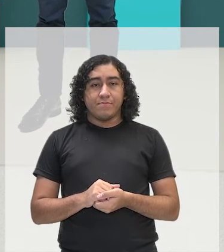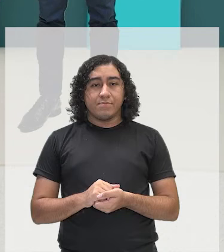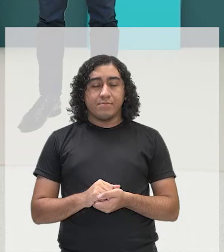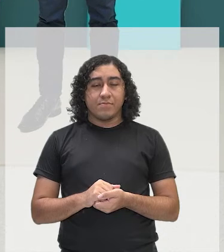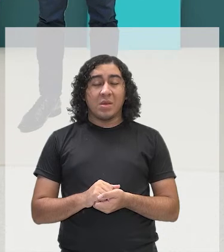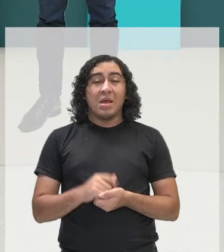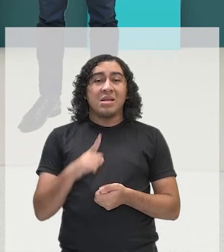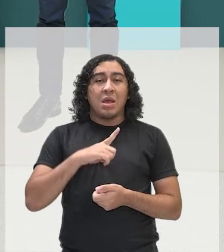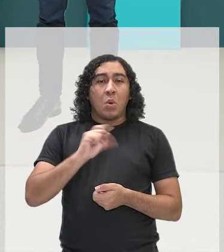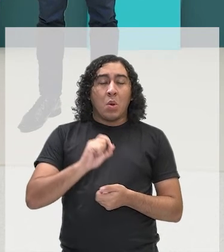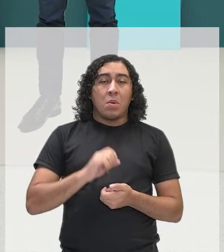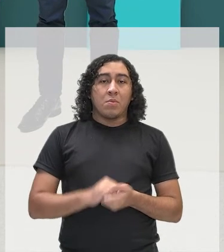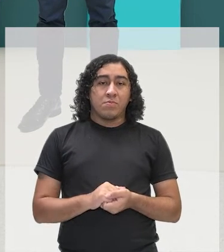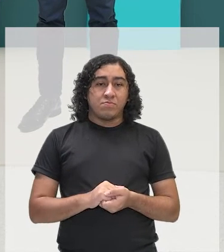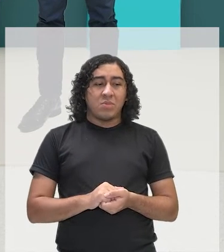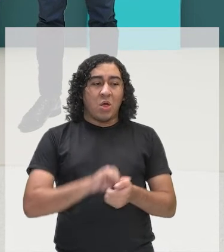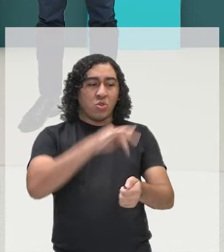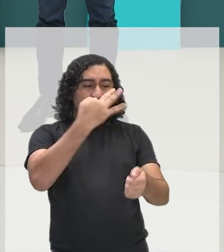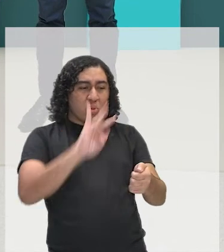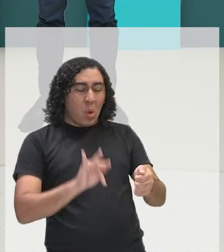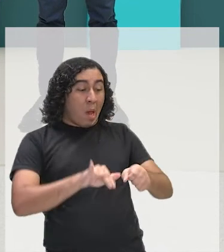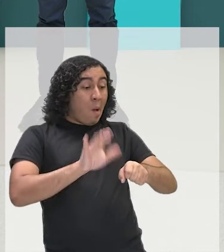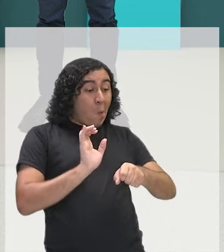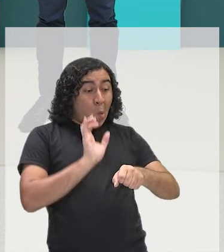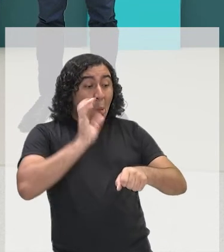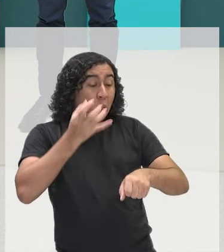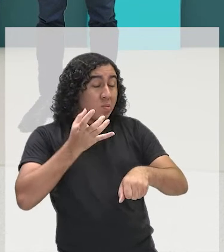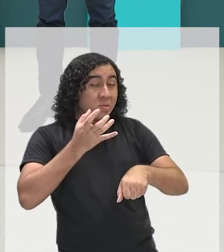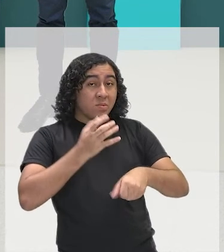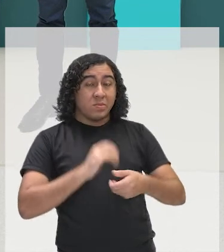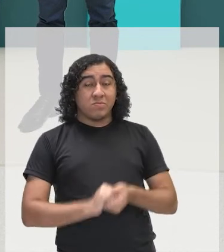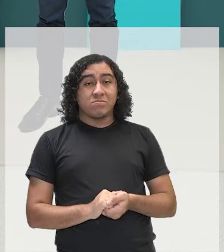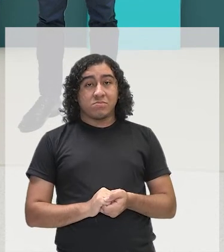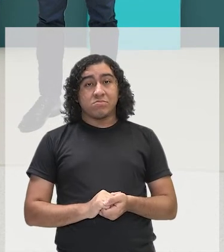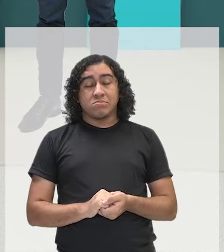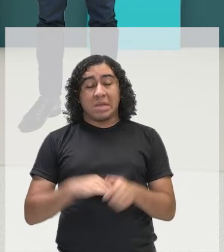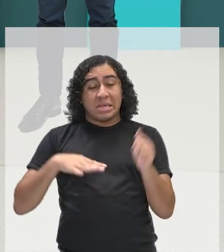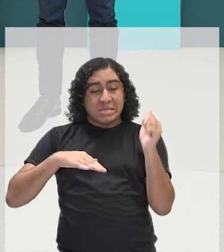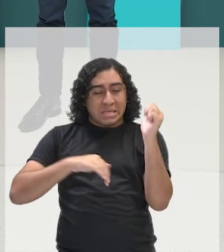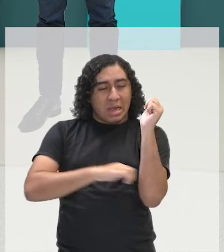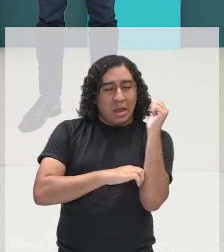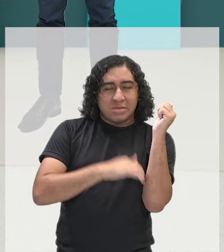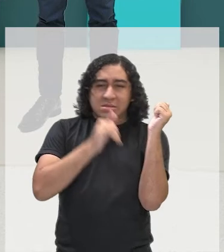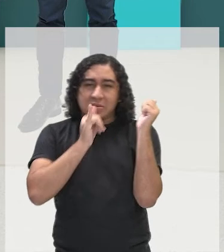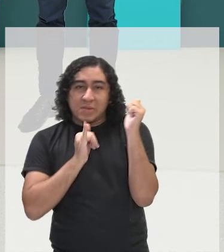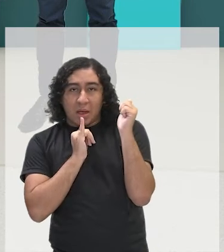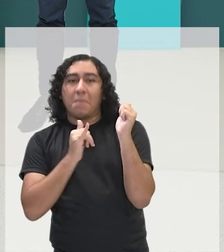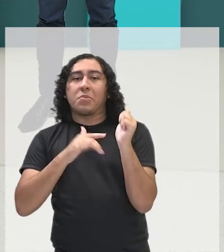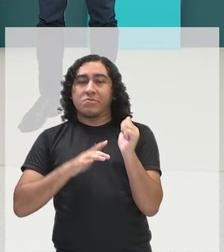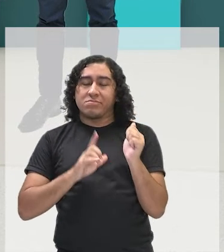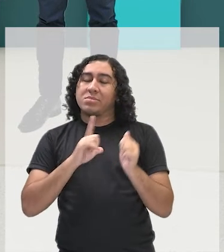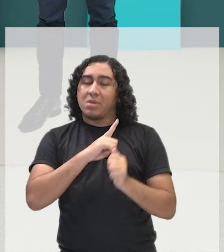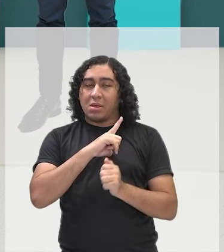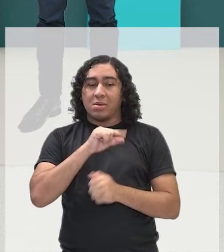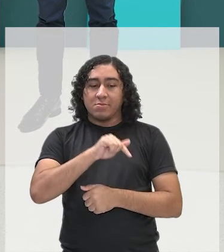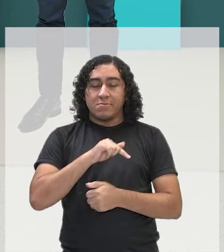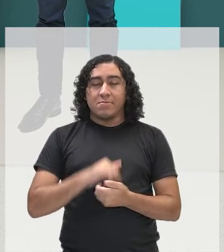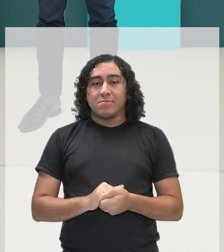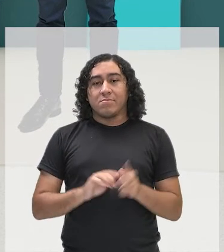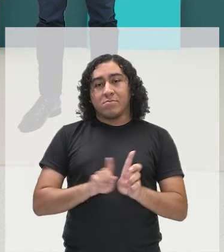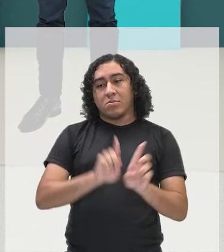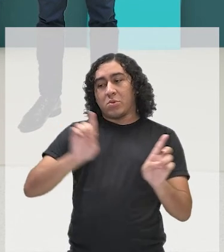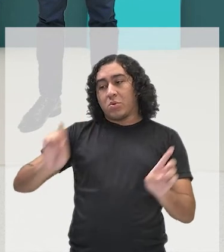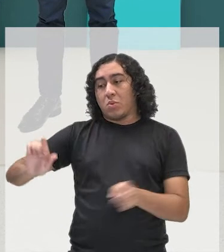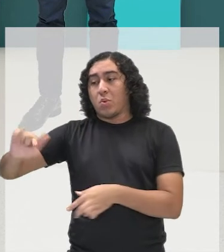caso, injury, nós temos ferimento acidental, geral indefinido. Então, qualquer tipo de acidente, né, de ferimento ali, nós